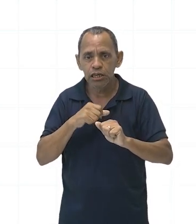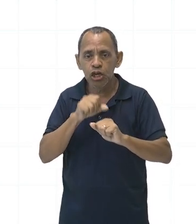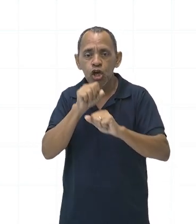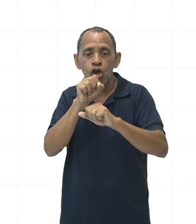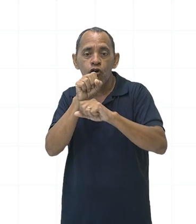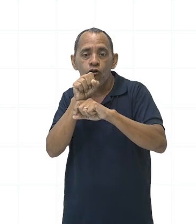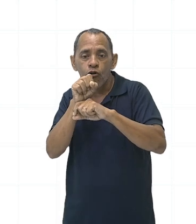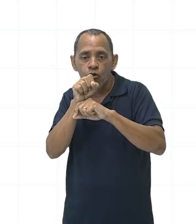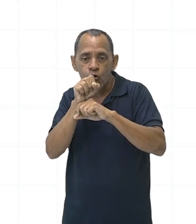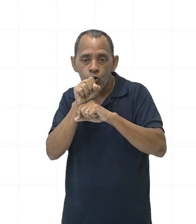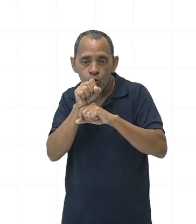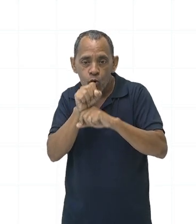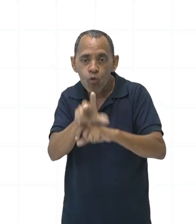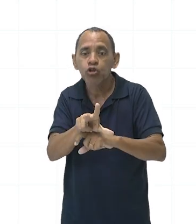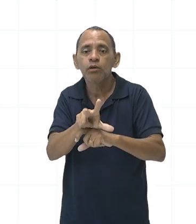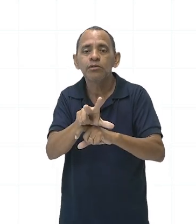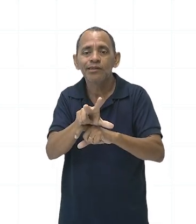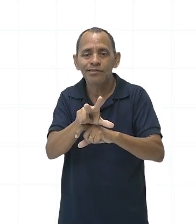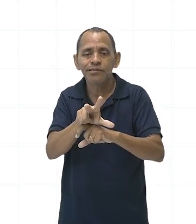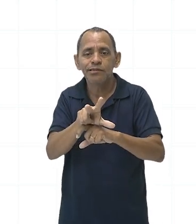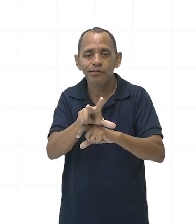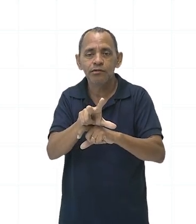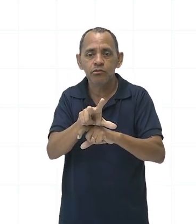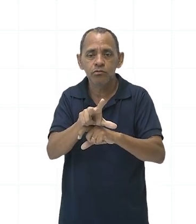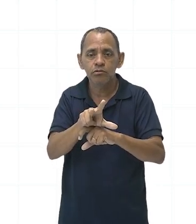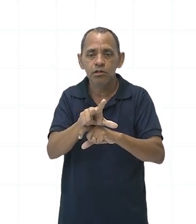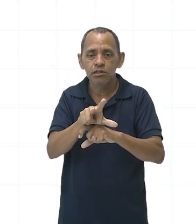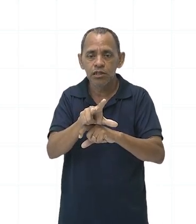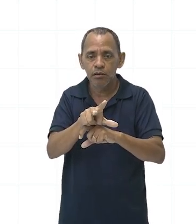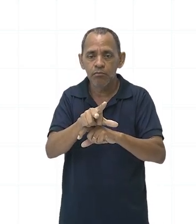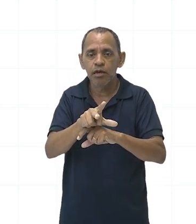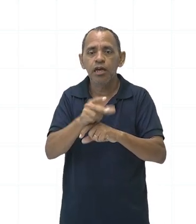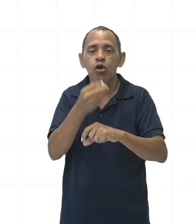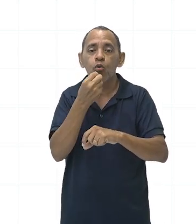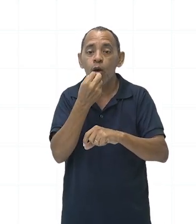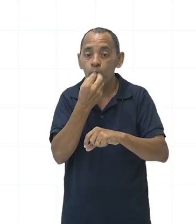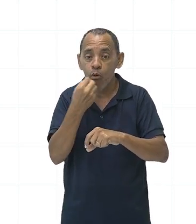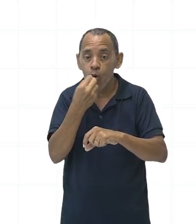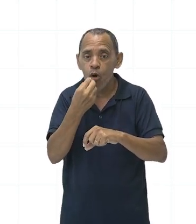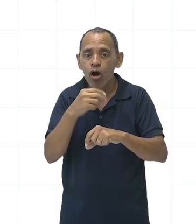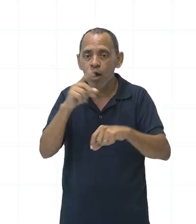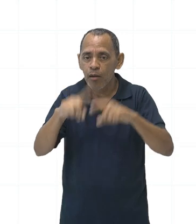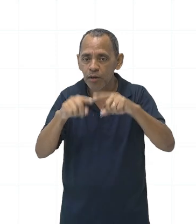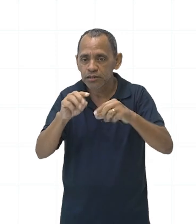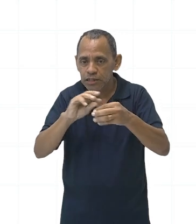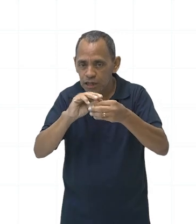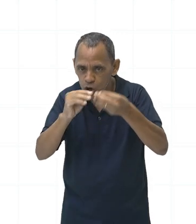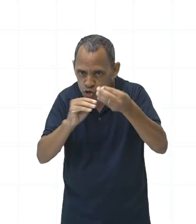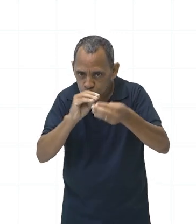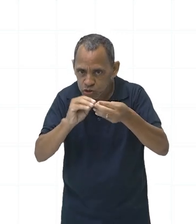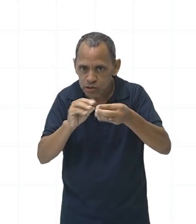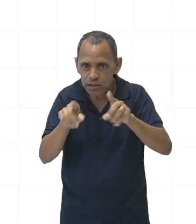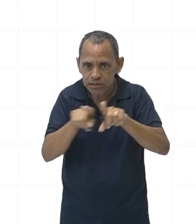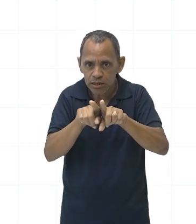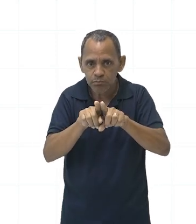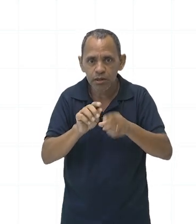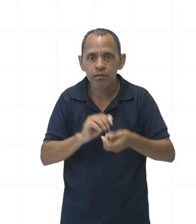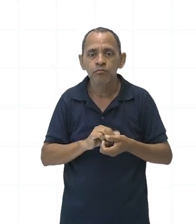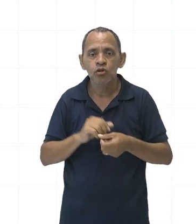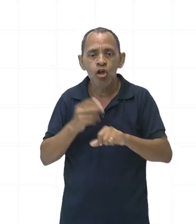certo? Terceiro ponto, procure ajuda médica se surgirem sinais de infecção na região